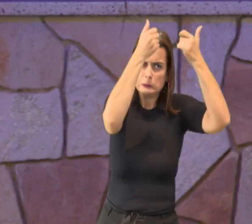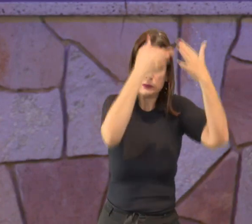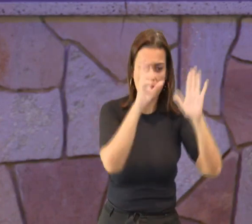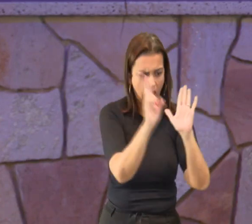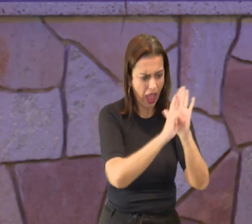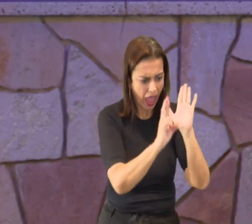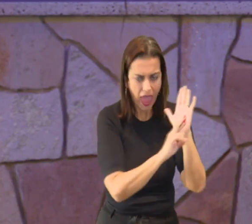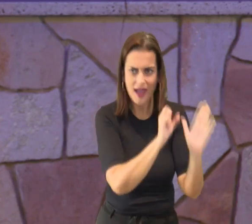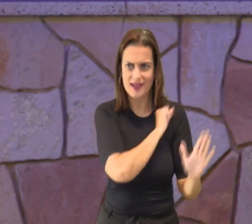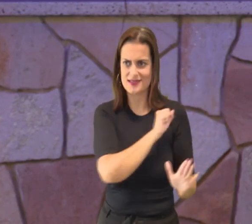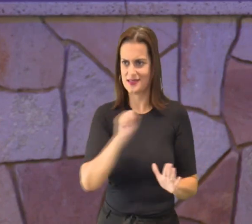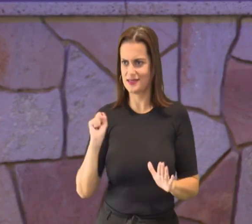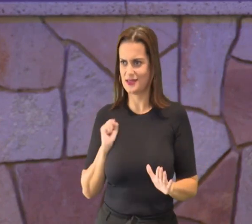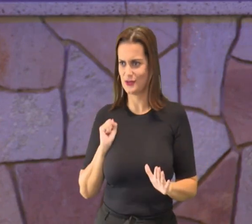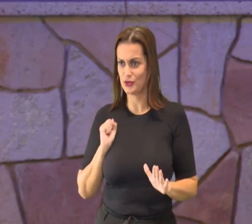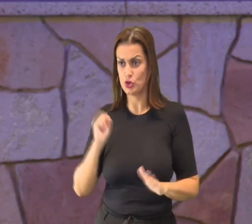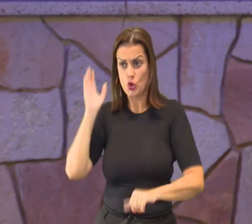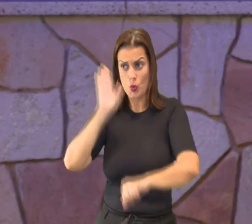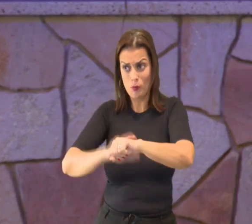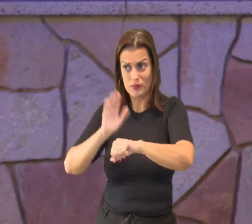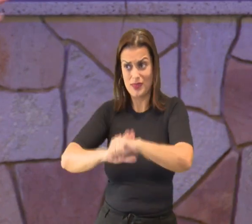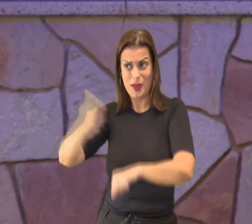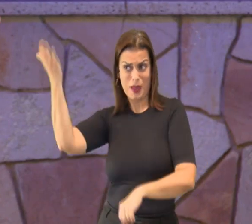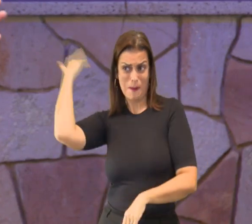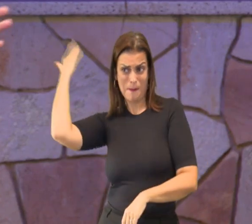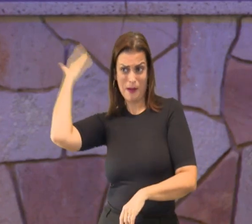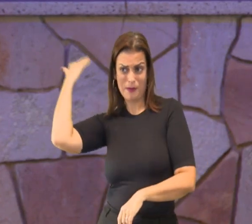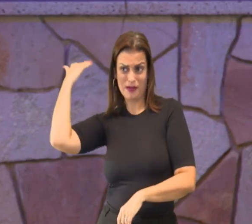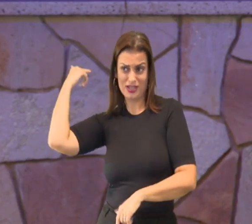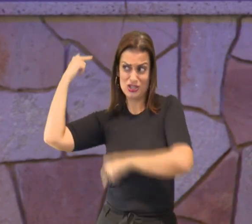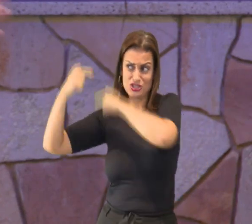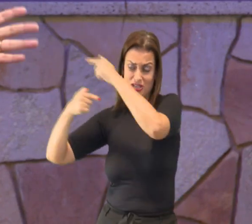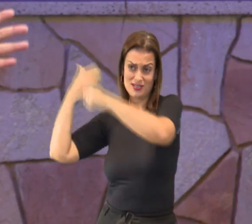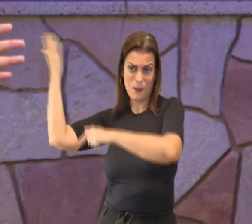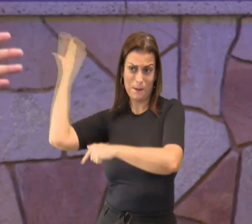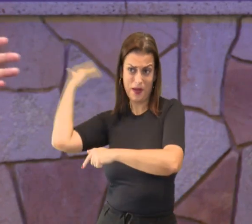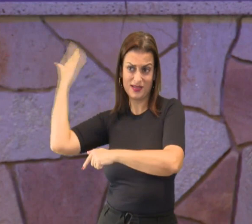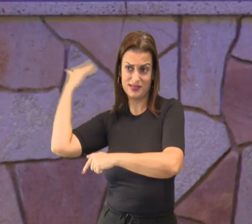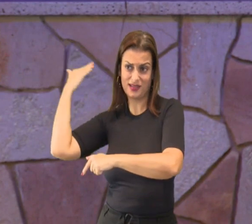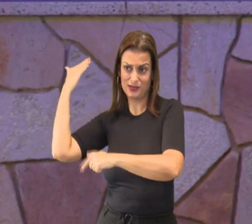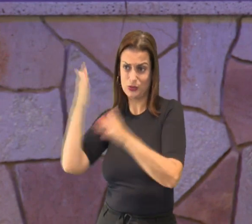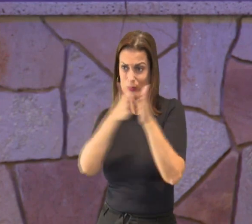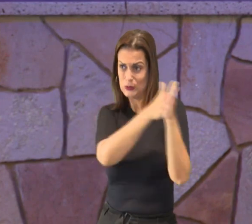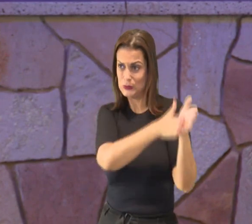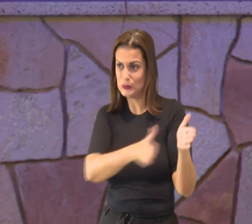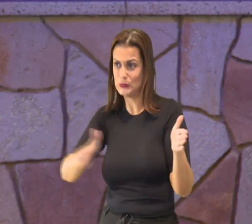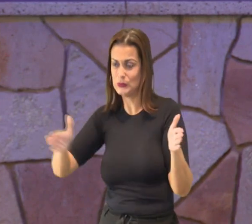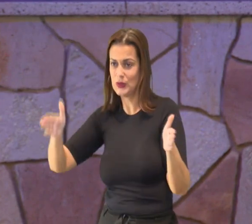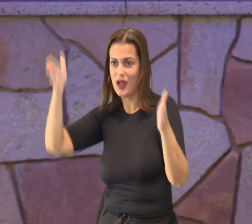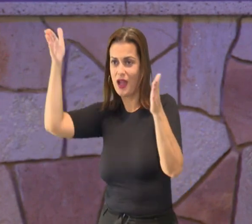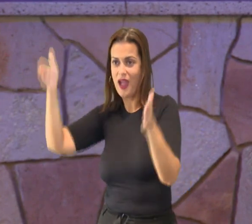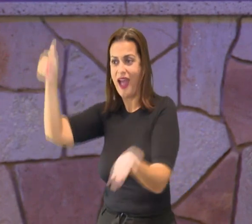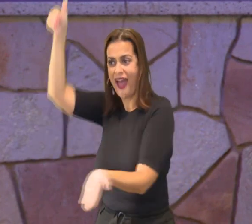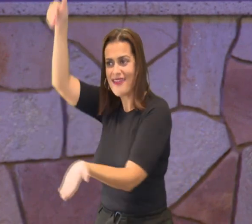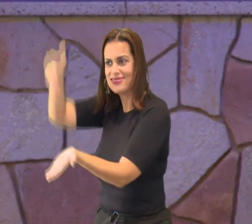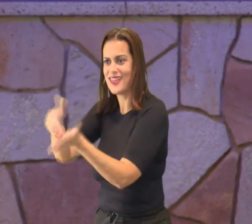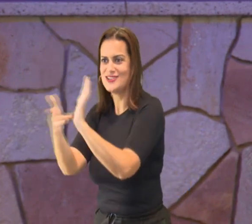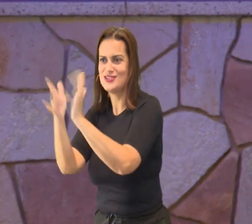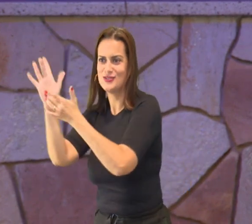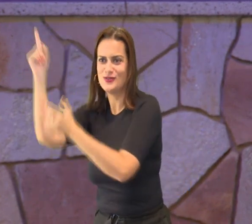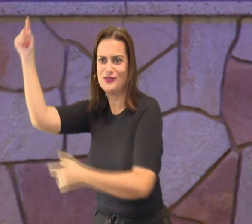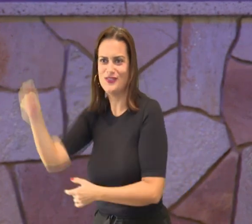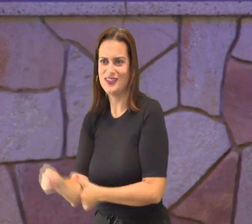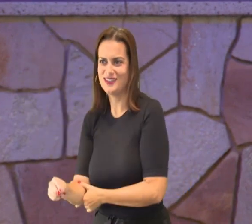sacerdotal para o seu povo, naquele tempo, naquela geração, naquele período do estabelecimento do povo de